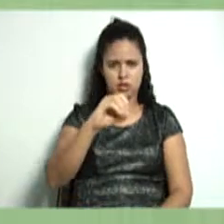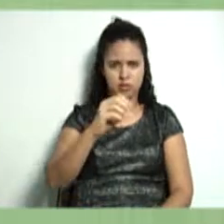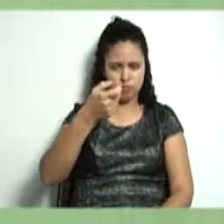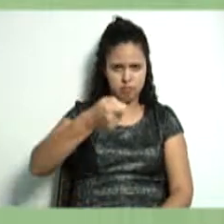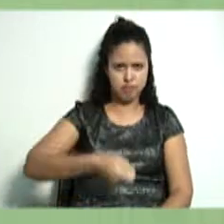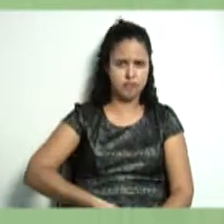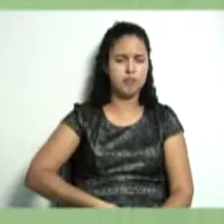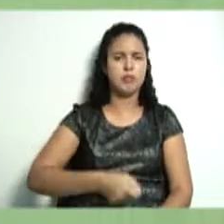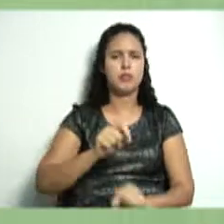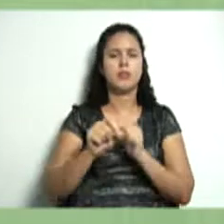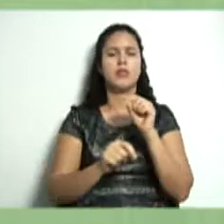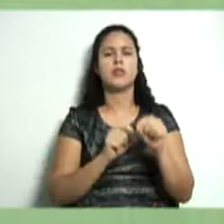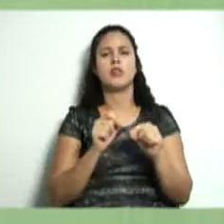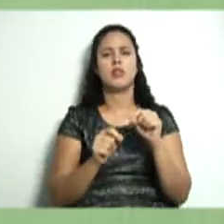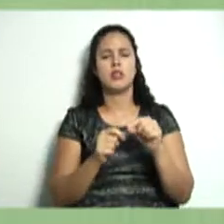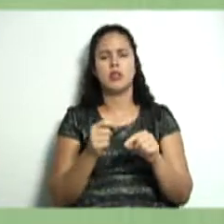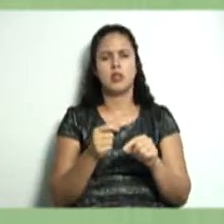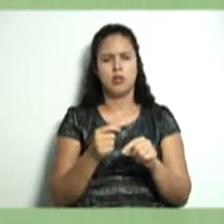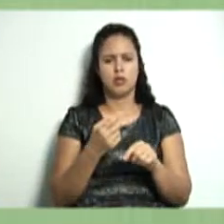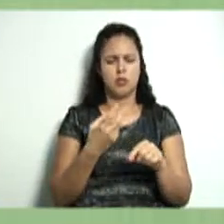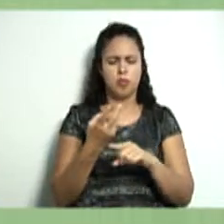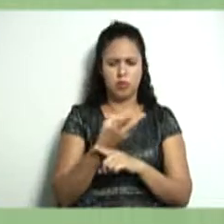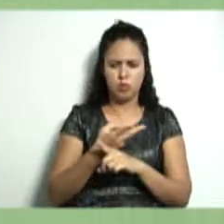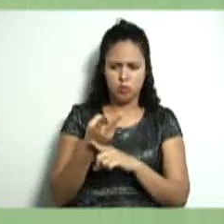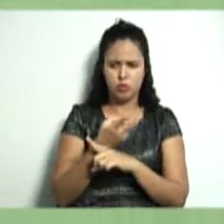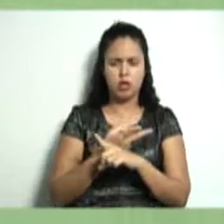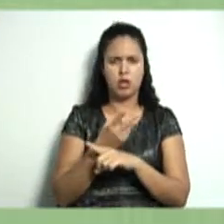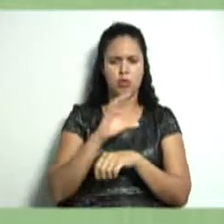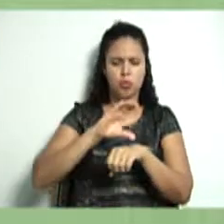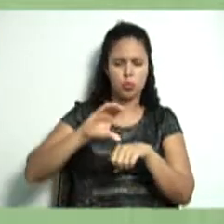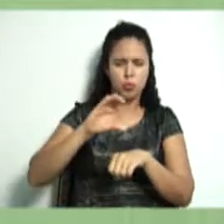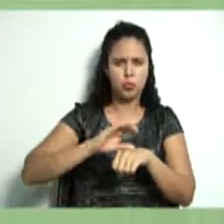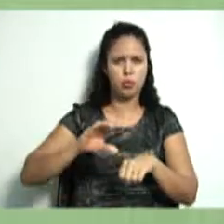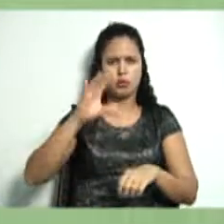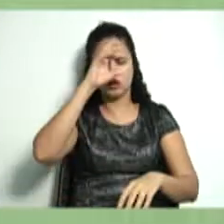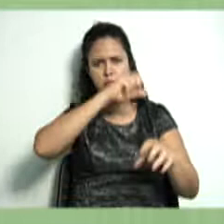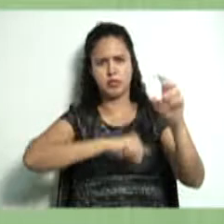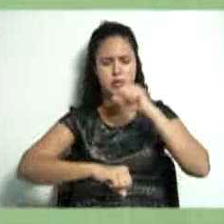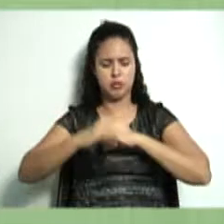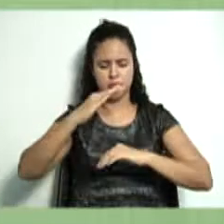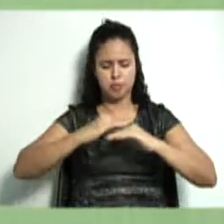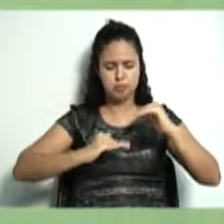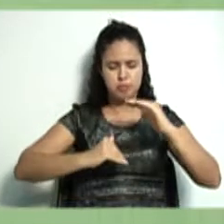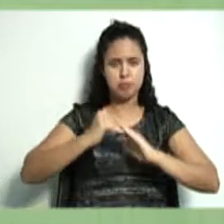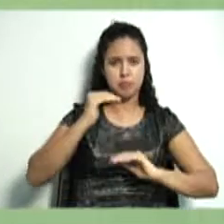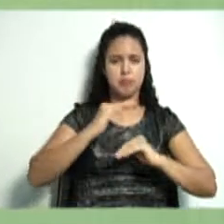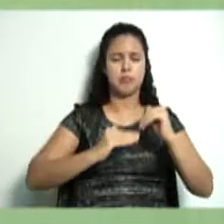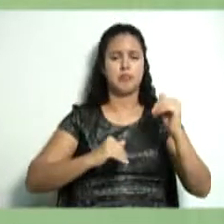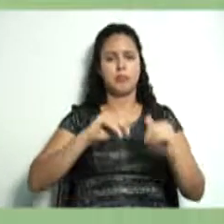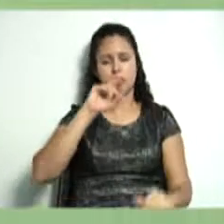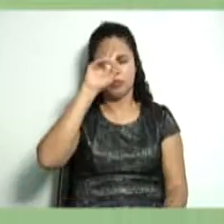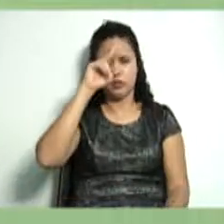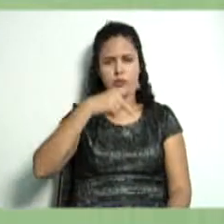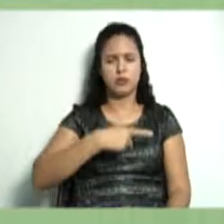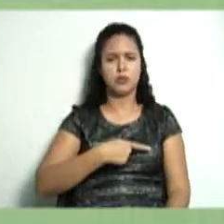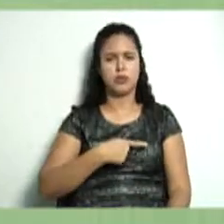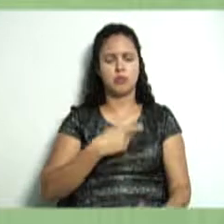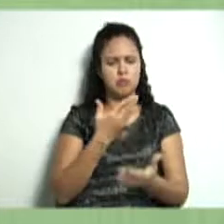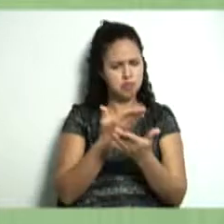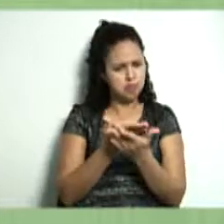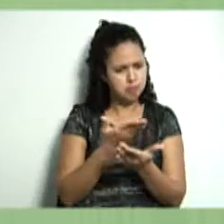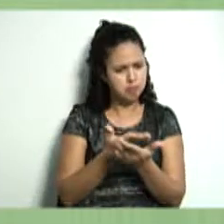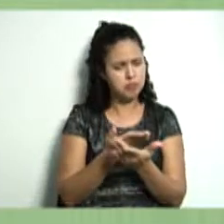buscar capacitação profissional para o desempenho de suas atividades. Então, gente,